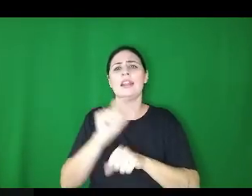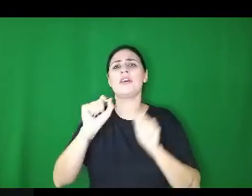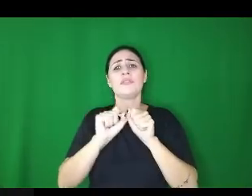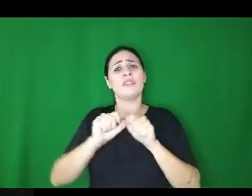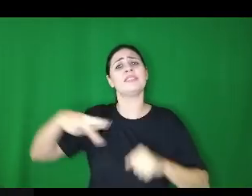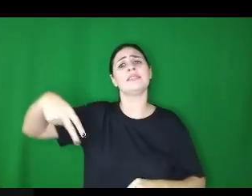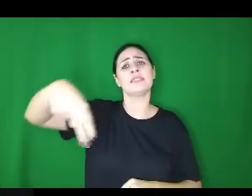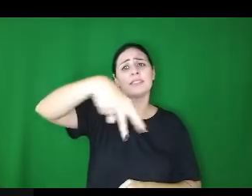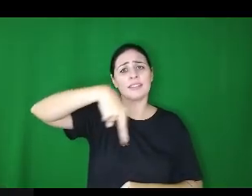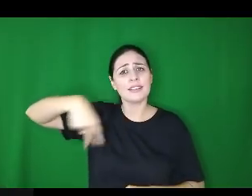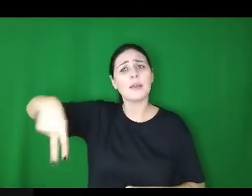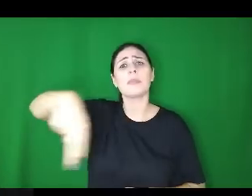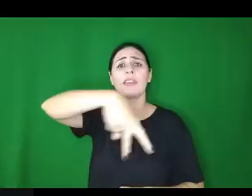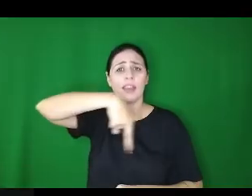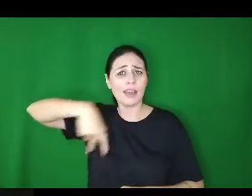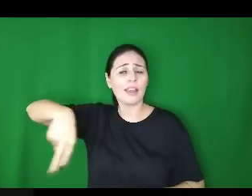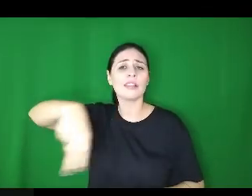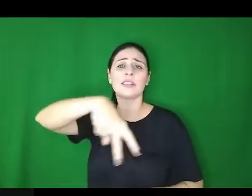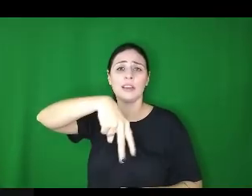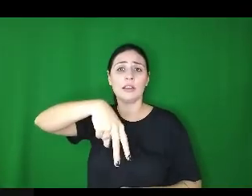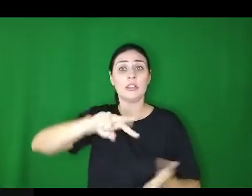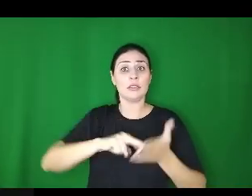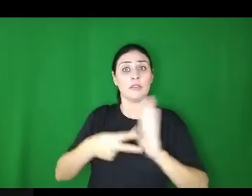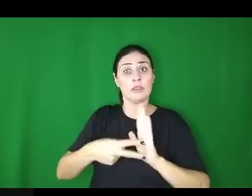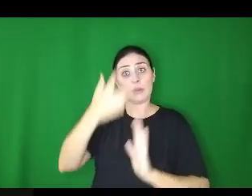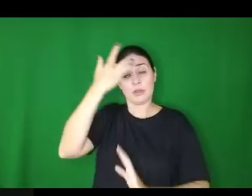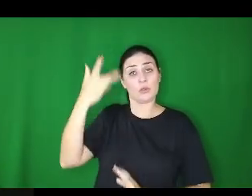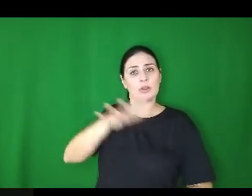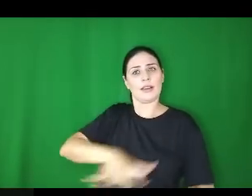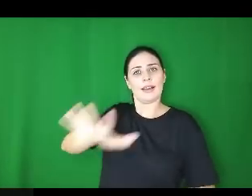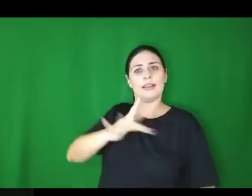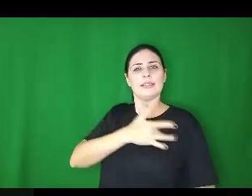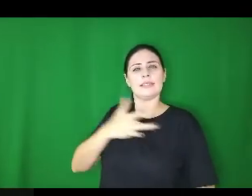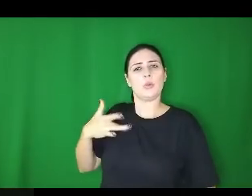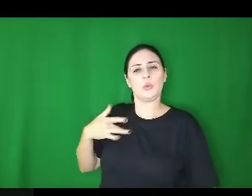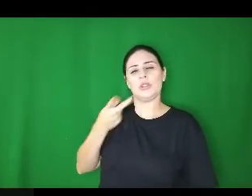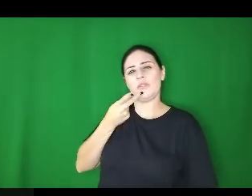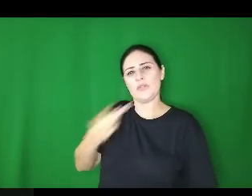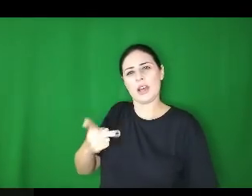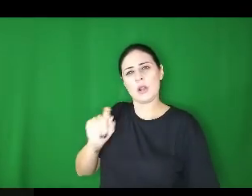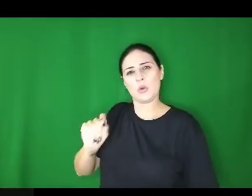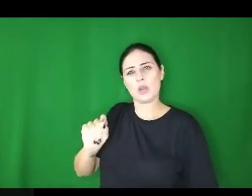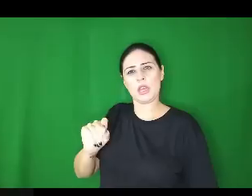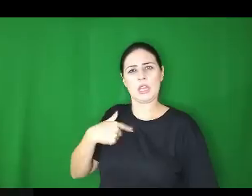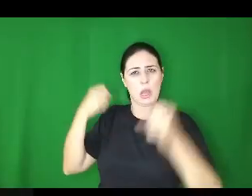um componente curricular é importante ou não é importante, por isso a gente tem que deixar mais tempo para um do que para outro.